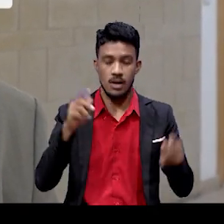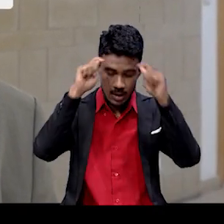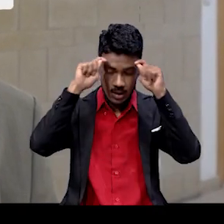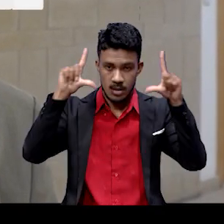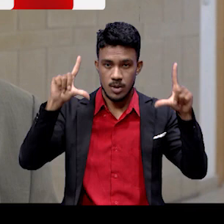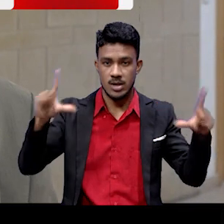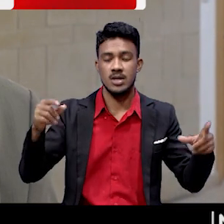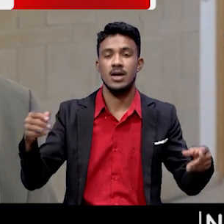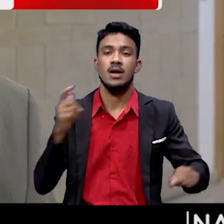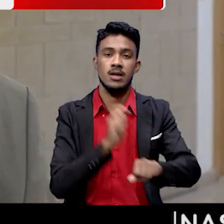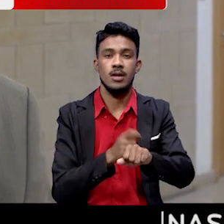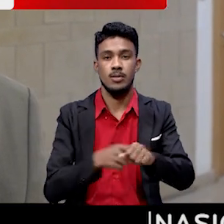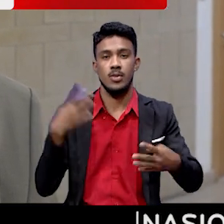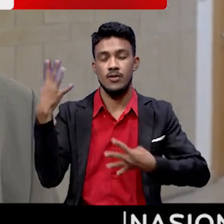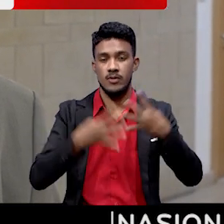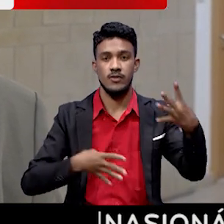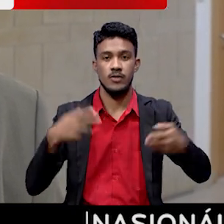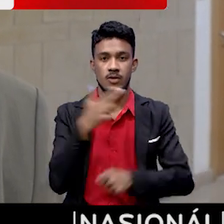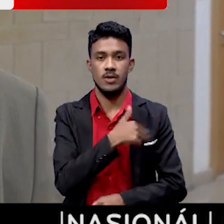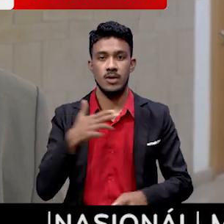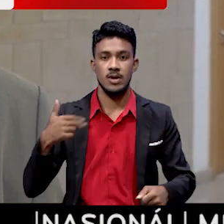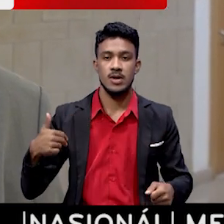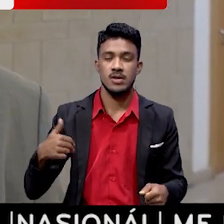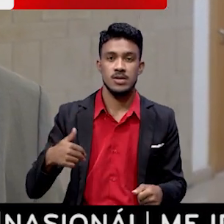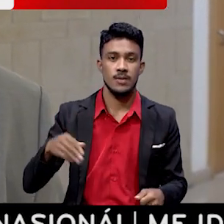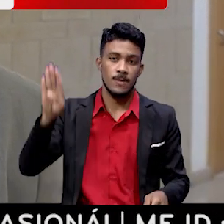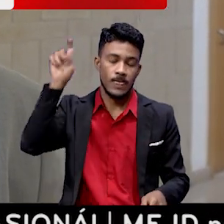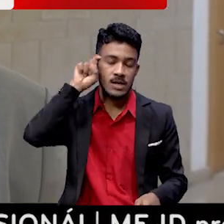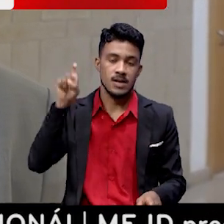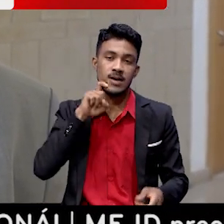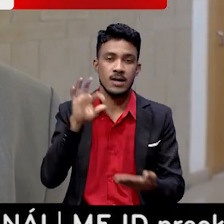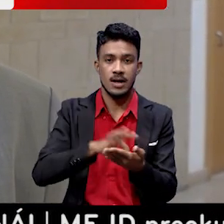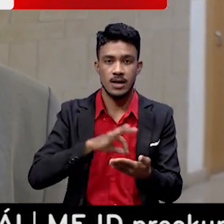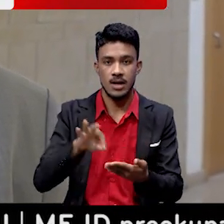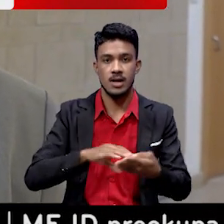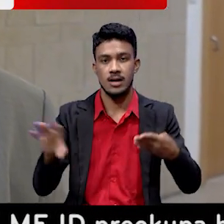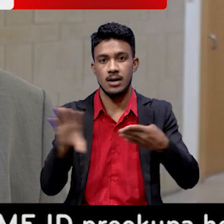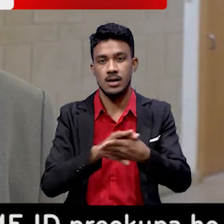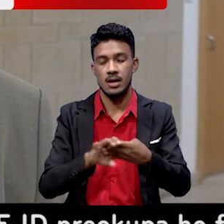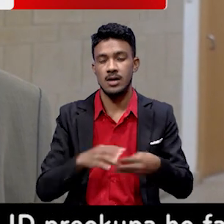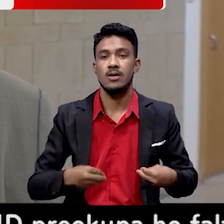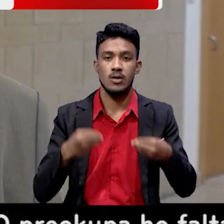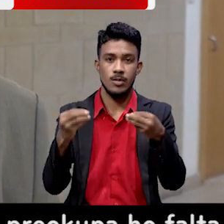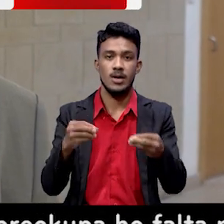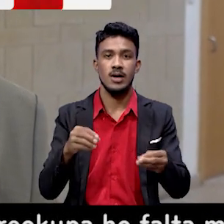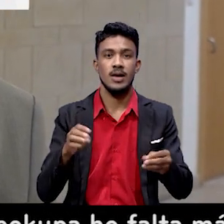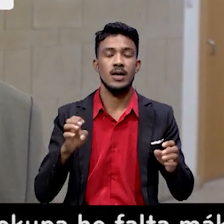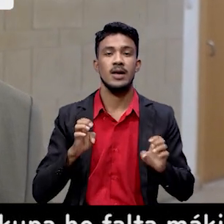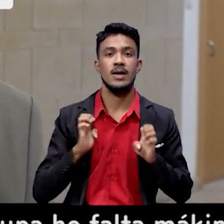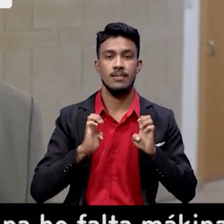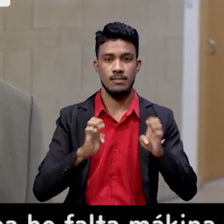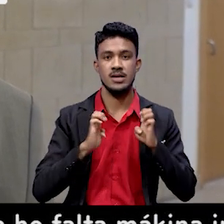Hello ocupação Indonésia em um bota clicar caída Arouca uma entrega Embaixada a tua levamos entremos